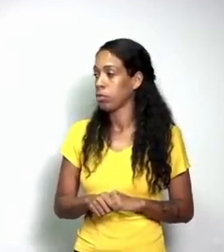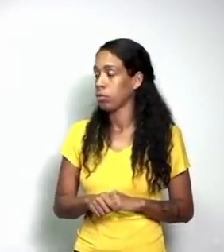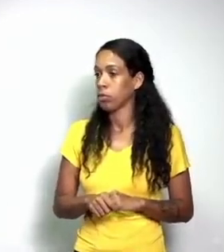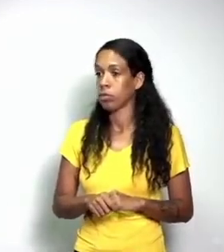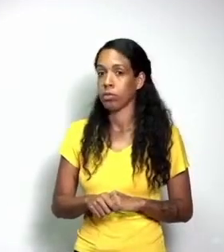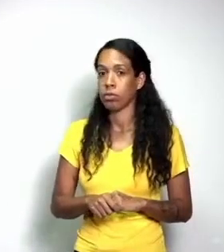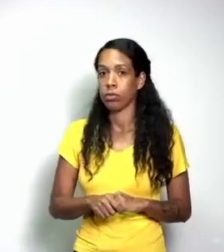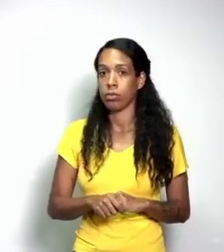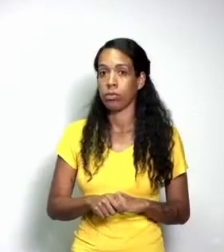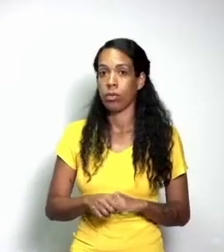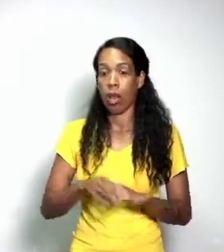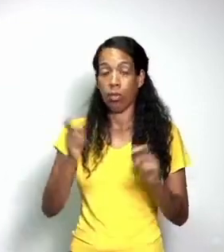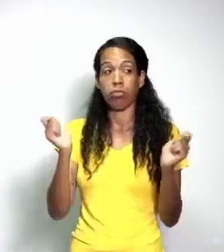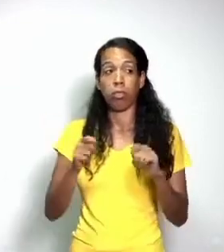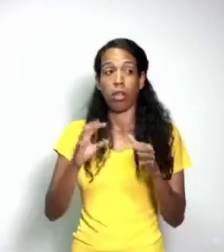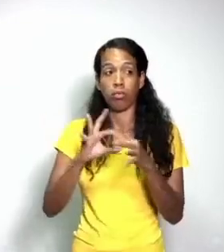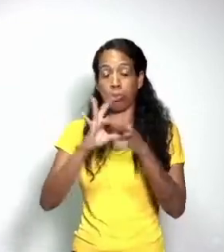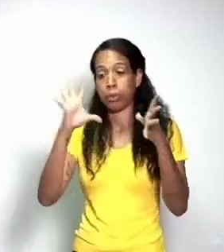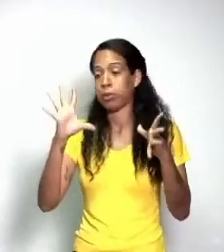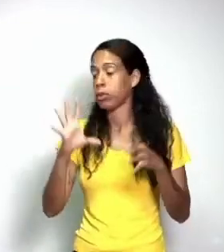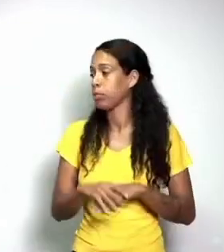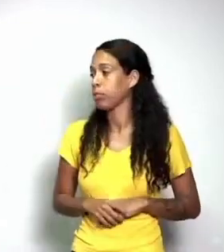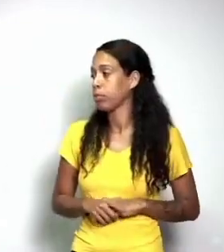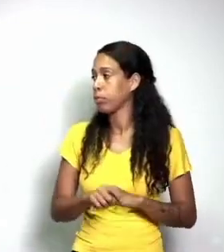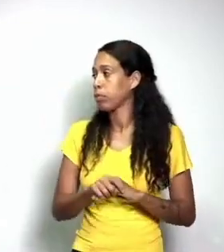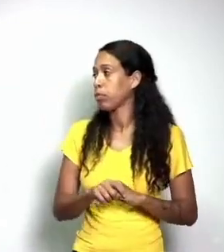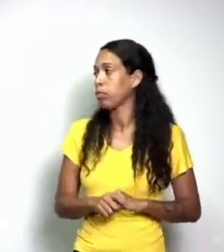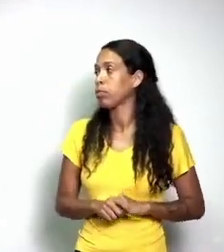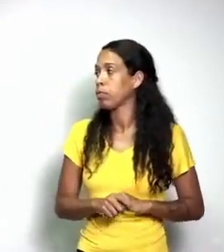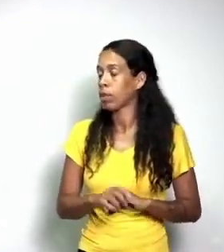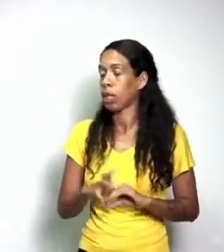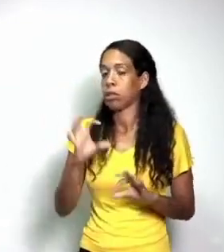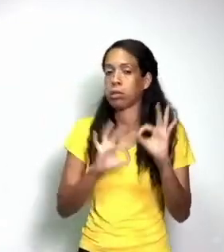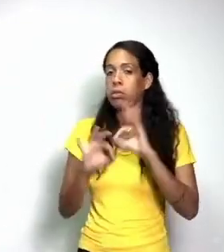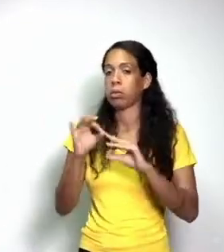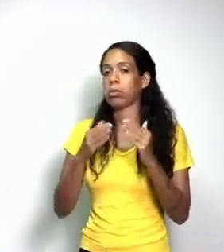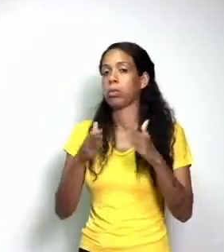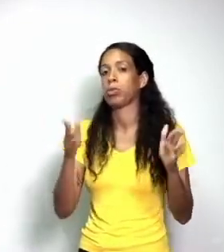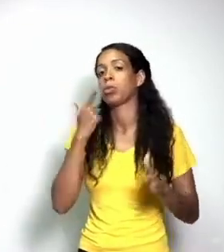Pode liberar mais, então. Ou, às vezes, é a válvula aqui que eu apertei.